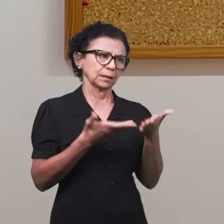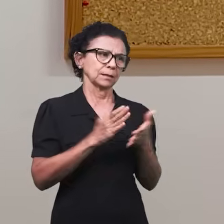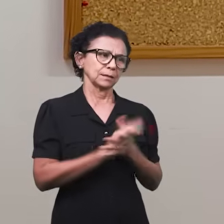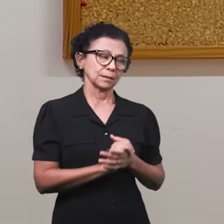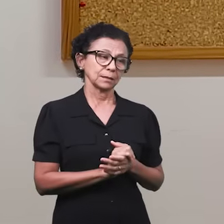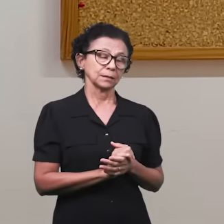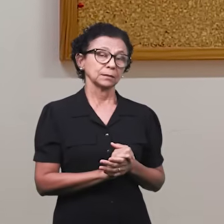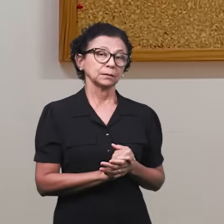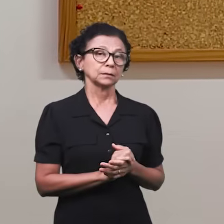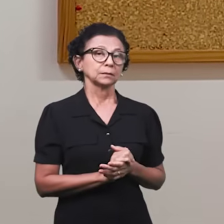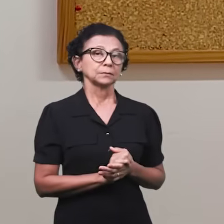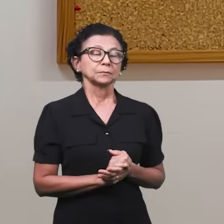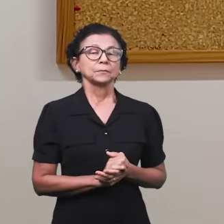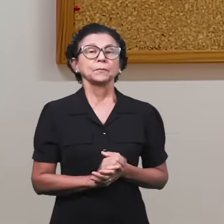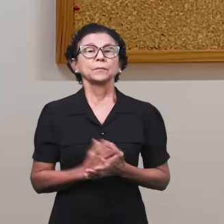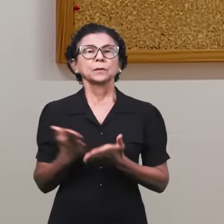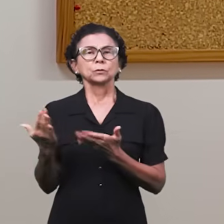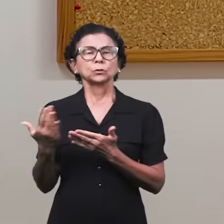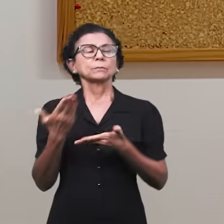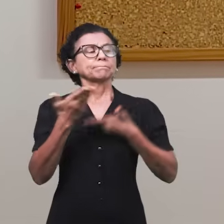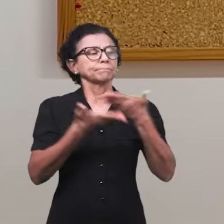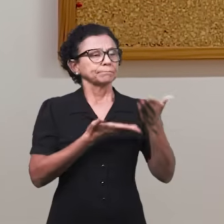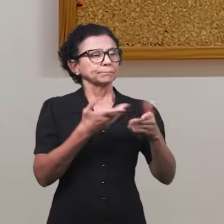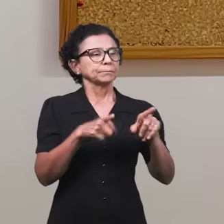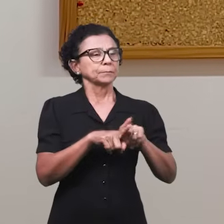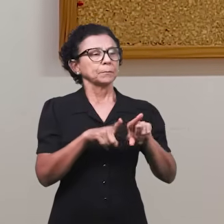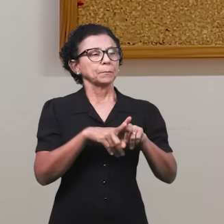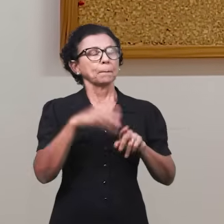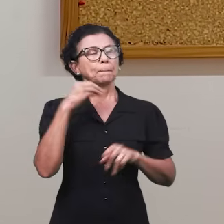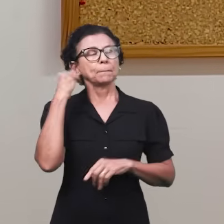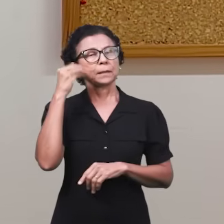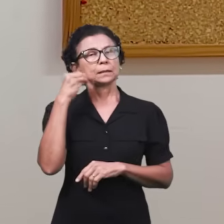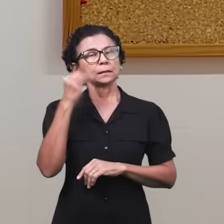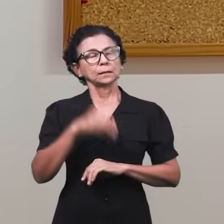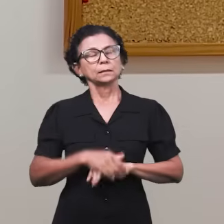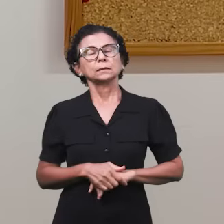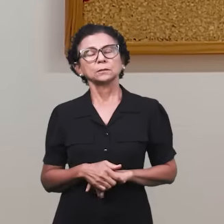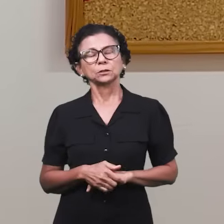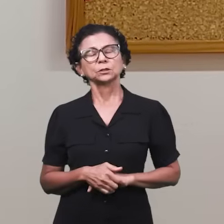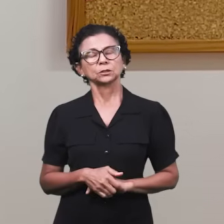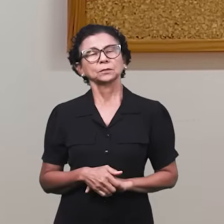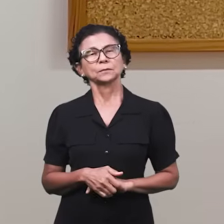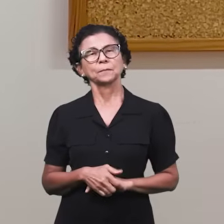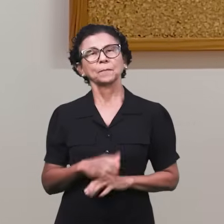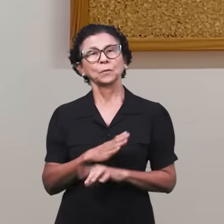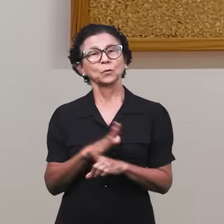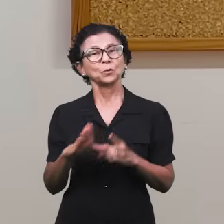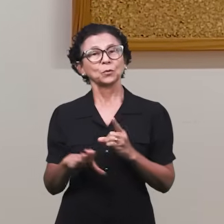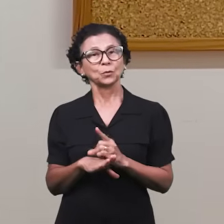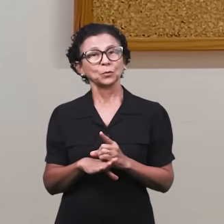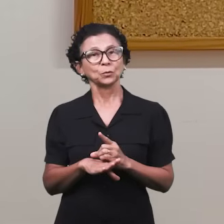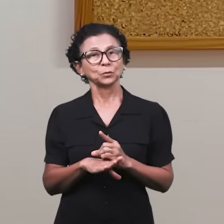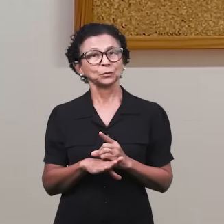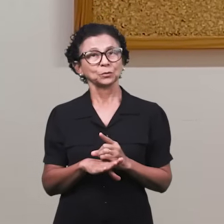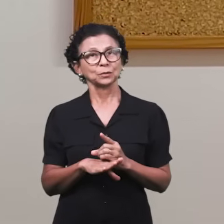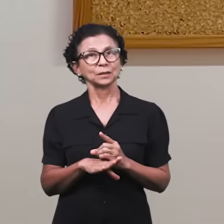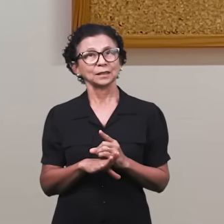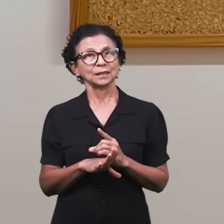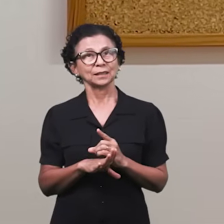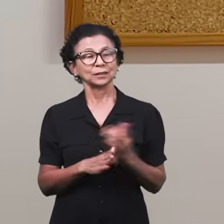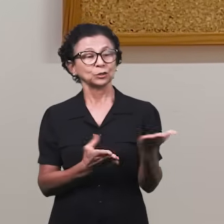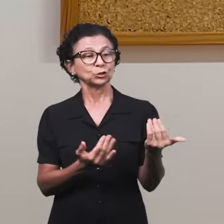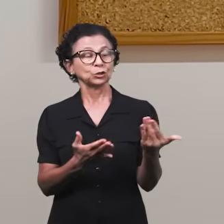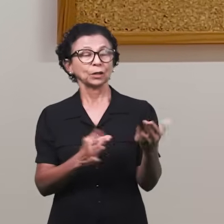nossos jovens. Foi uma experiência muito grande para nós aqui em Lisboa, um culto feito pelos jovens. E nós